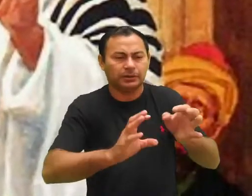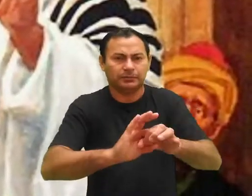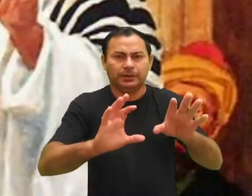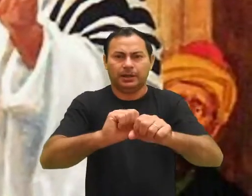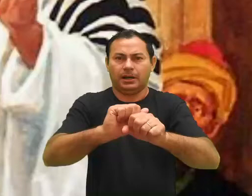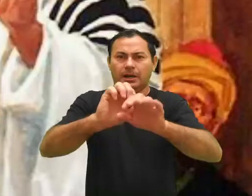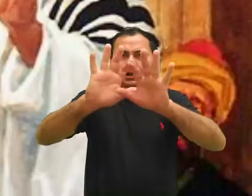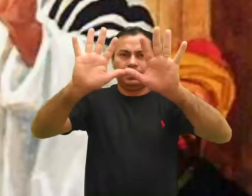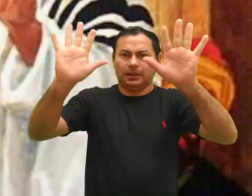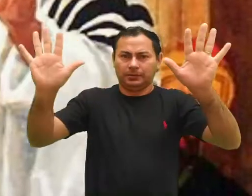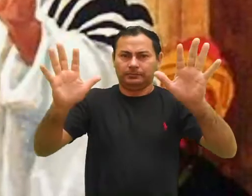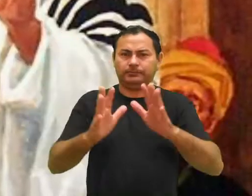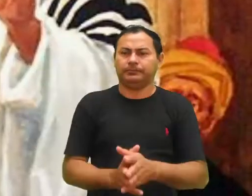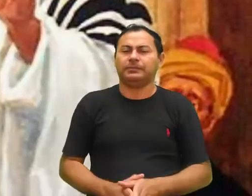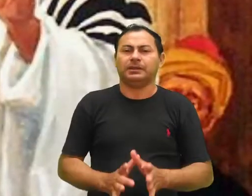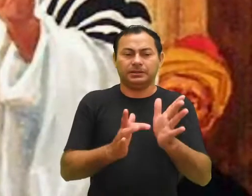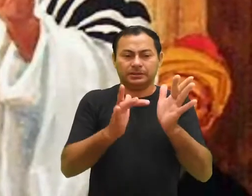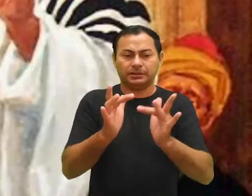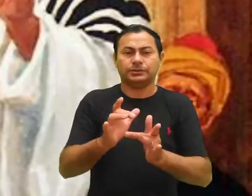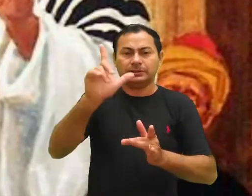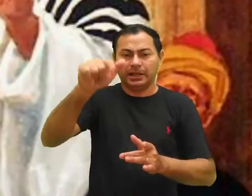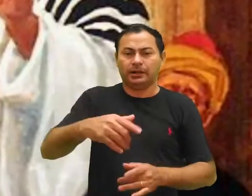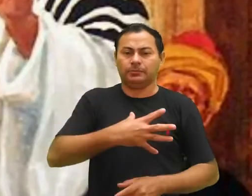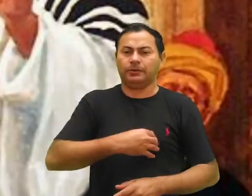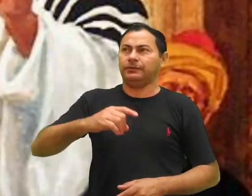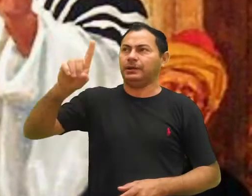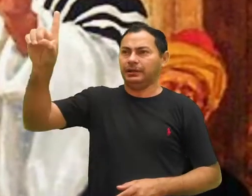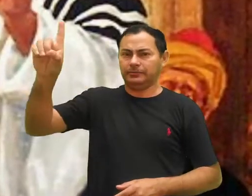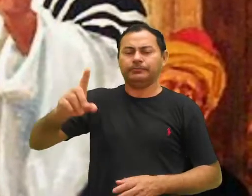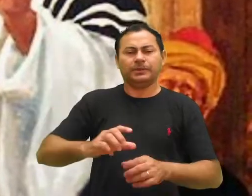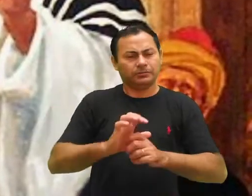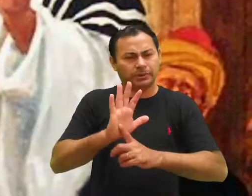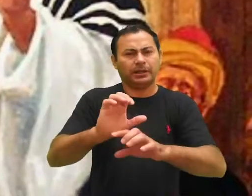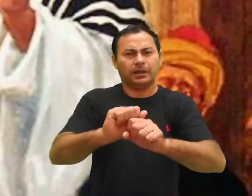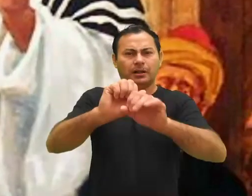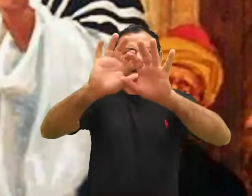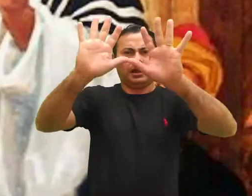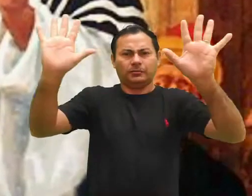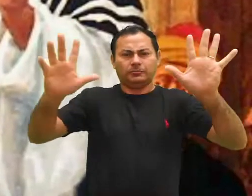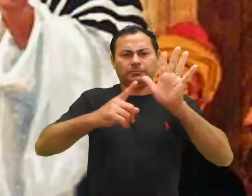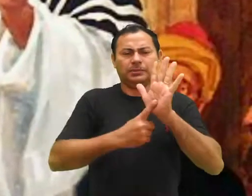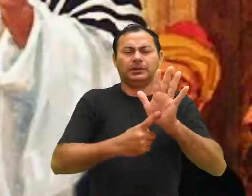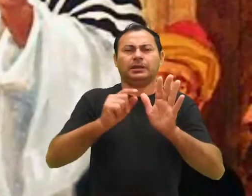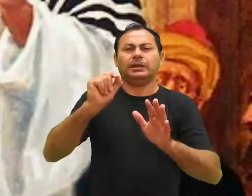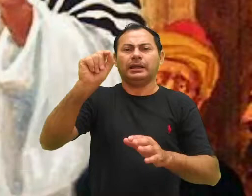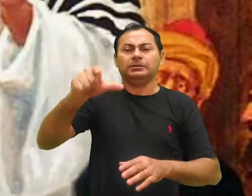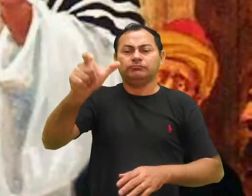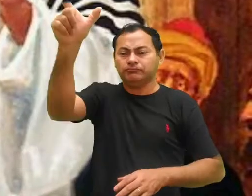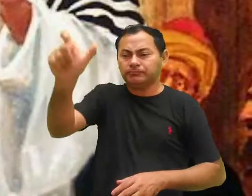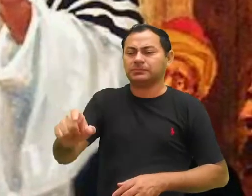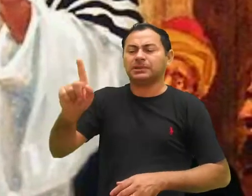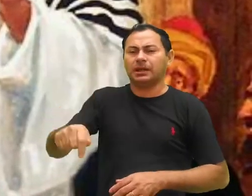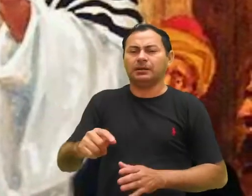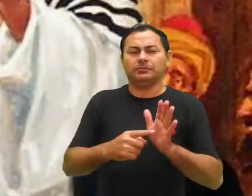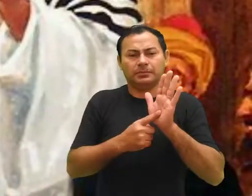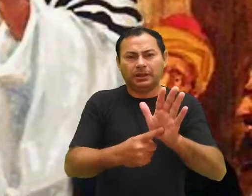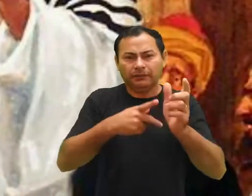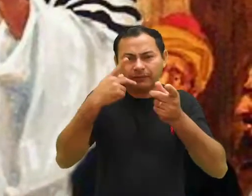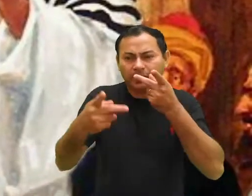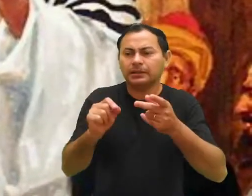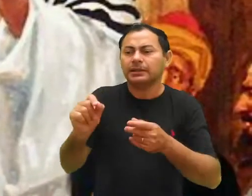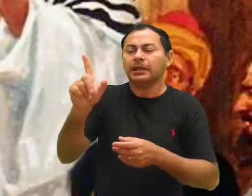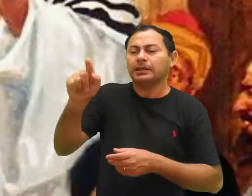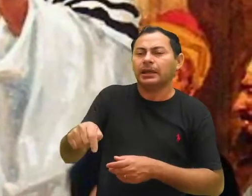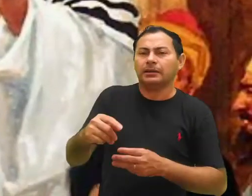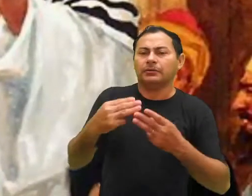um texto dela e deixou claro que ele era. Jesus deixou bem claro que ele era, o que